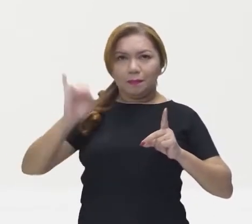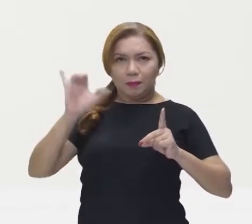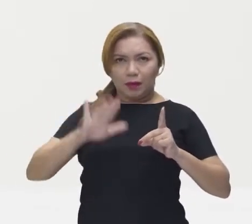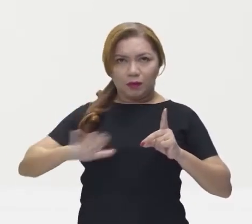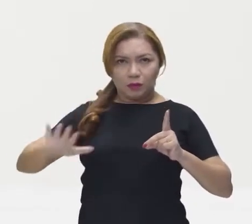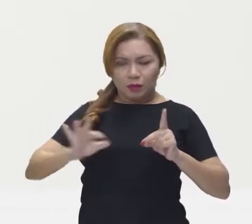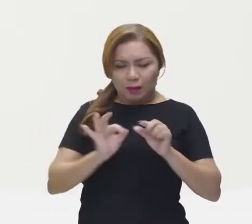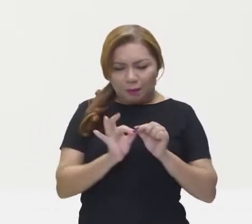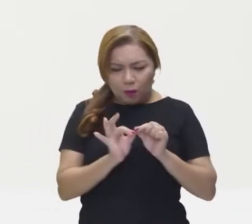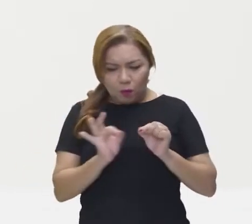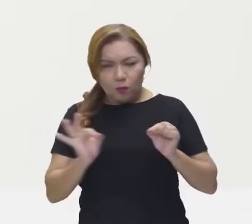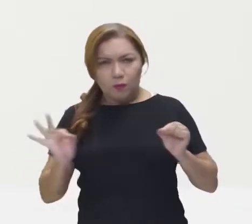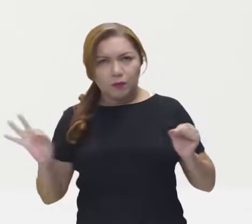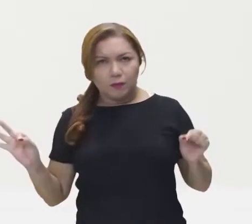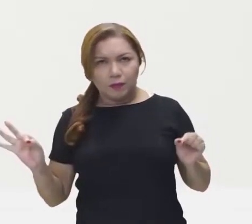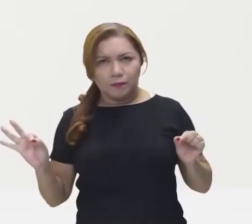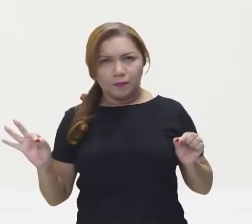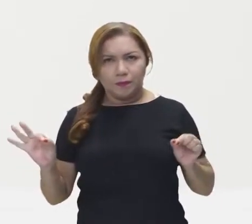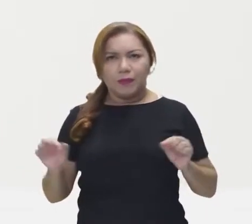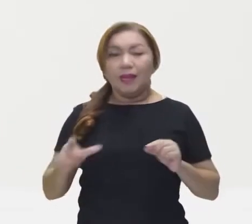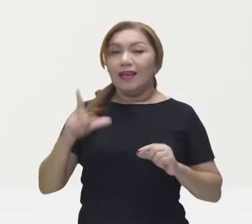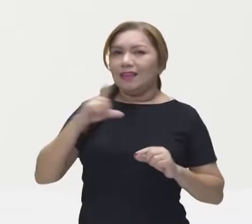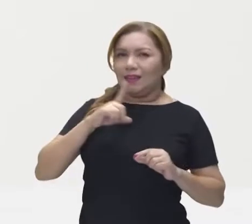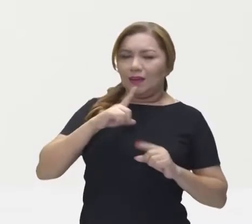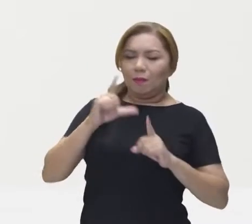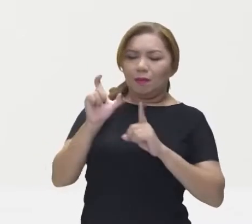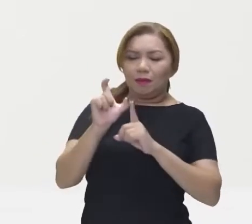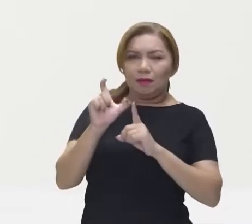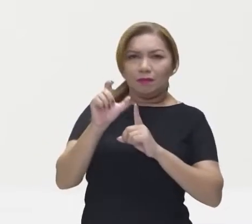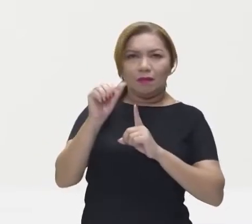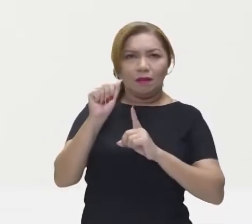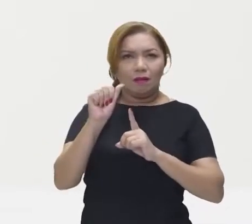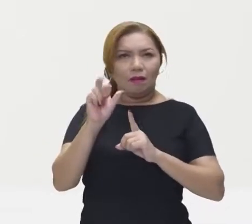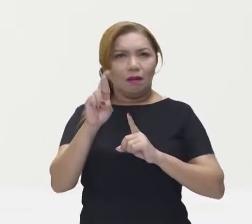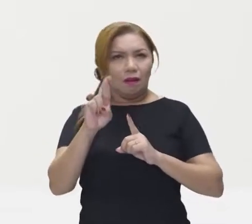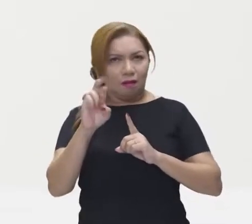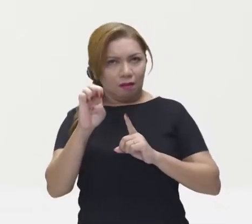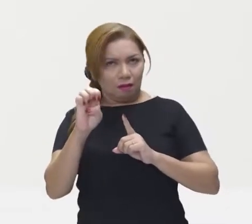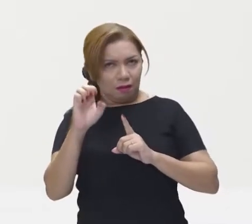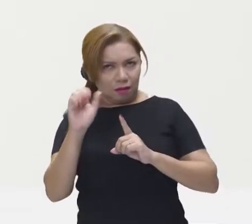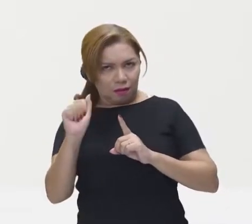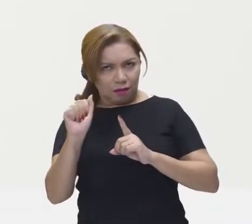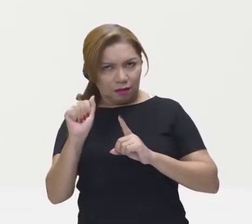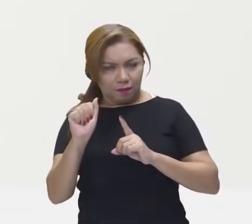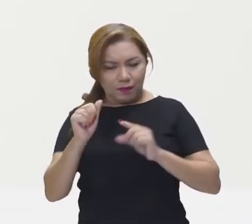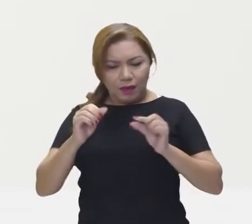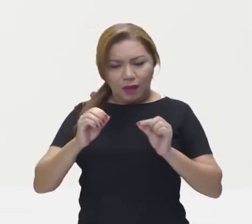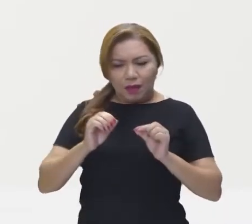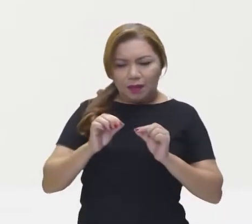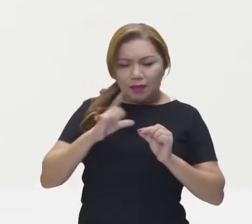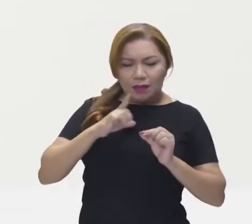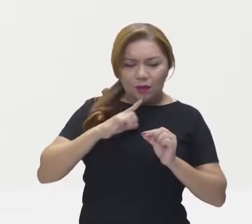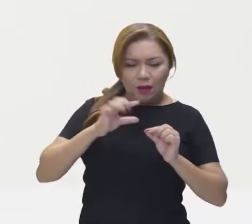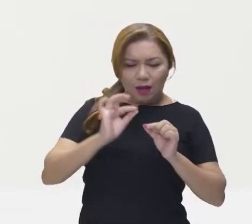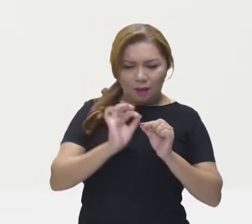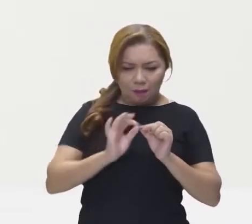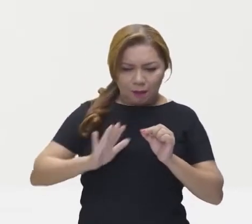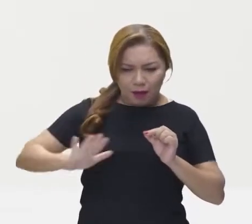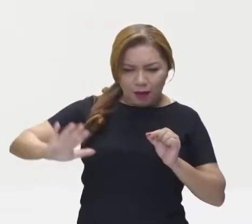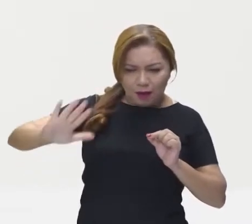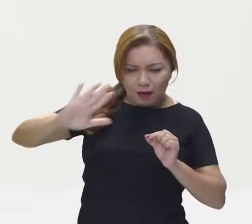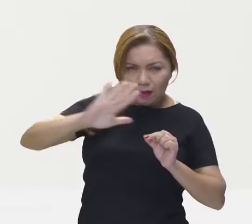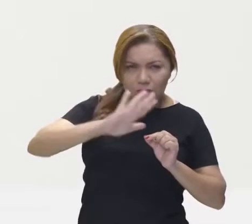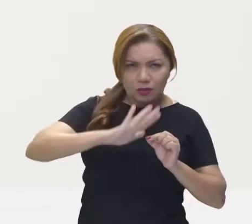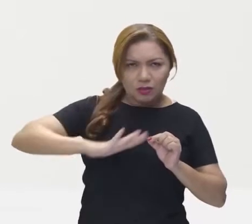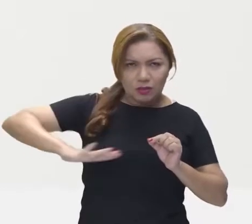comprimento. Área é uma medida de uma superfície, ok? Beleza, a gente trouxe para você aí, vamos na